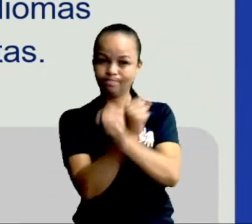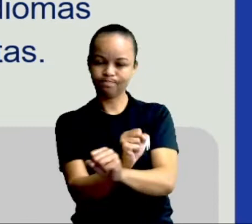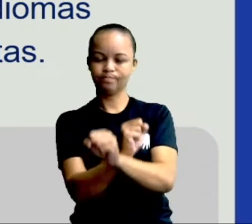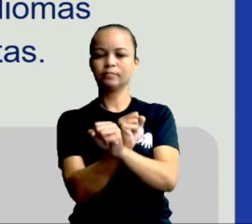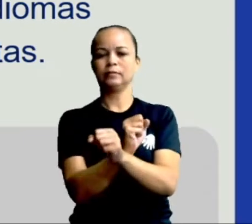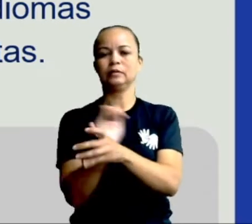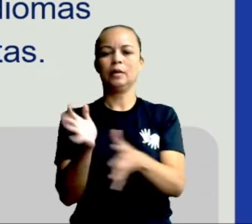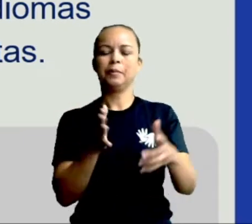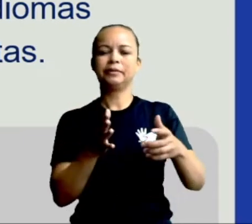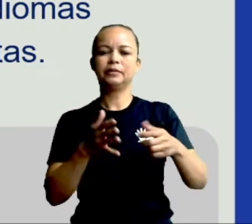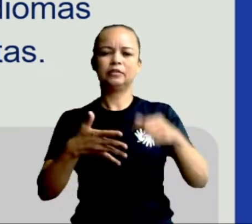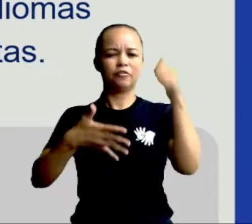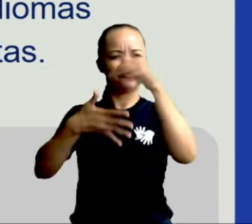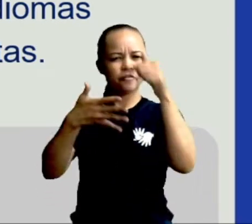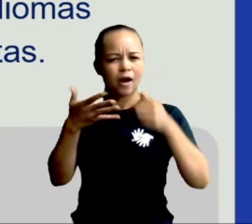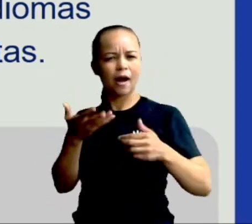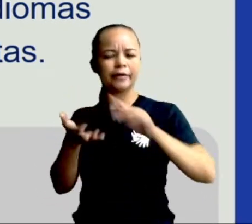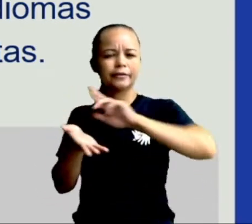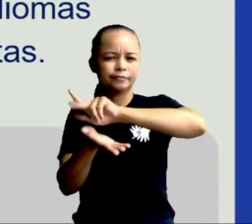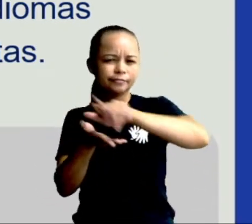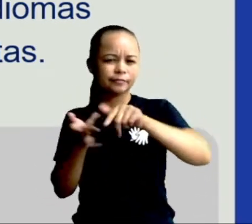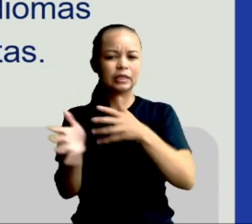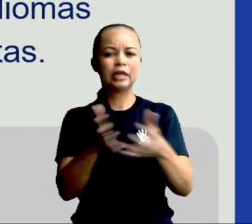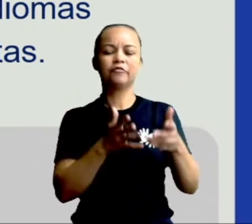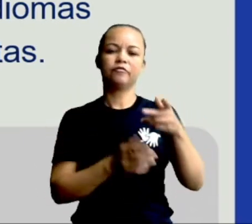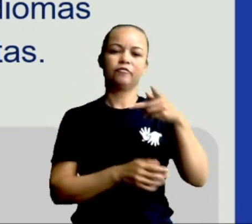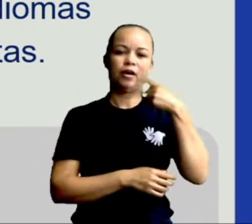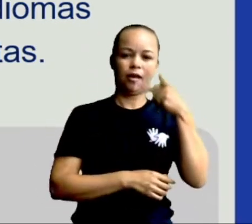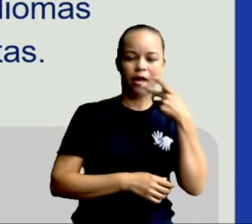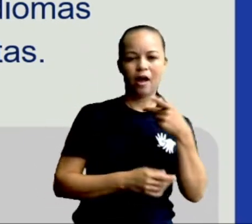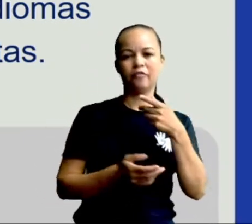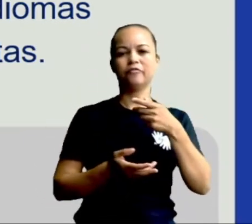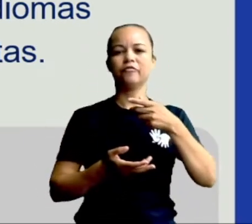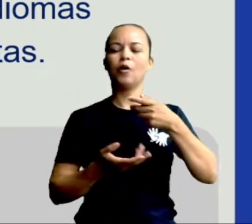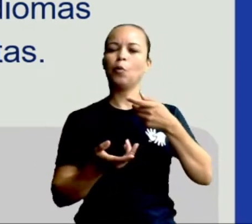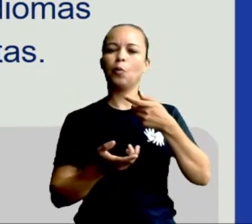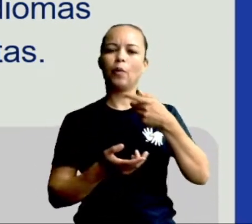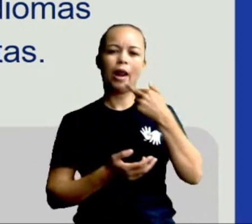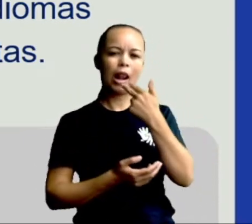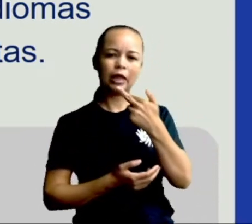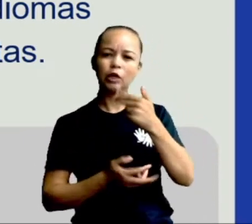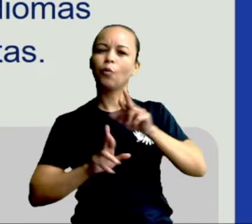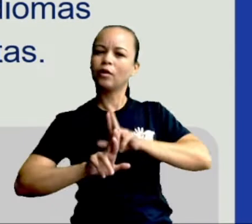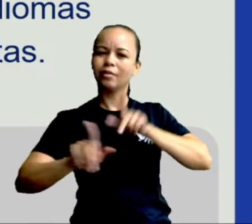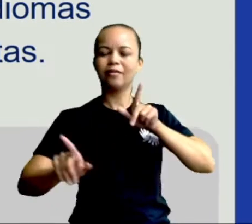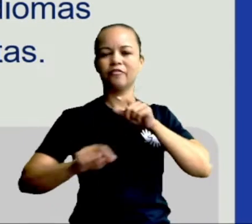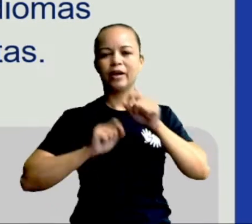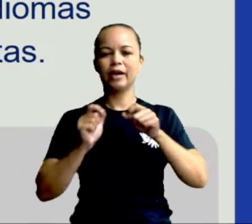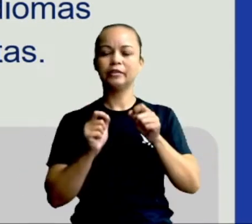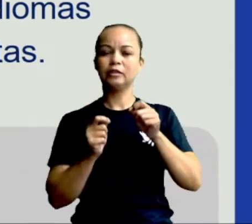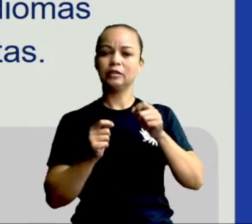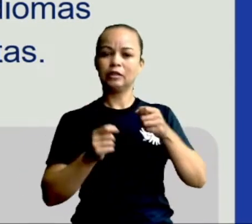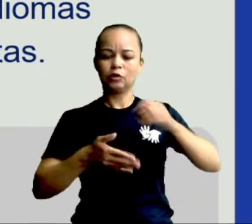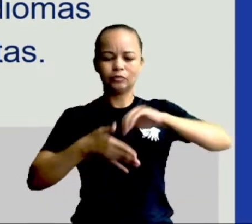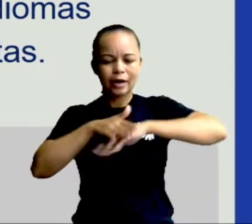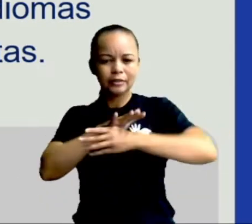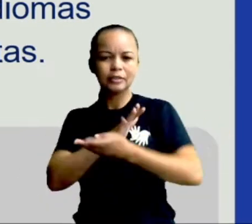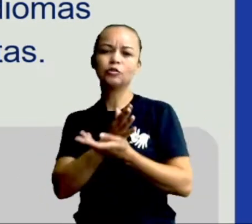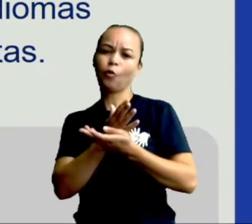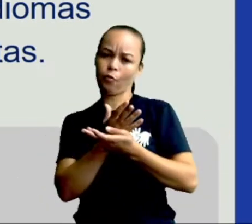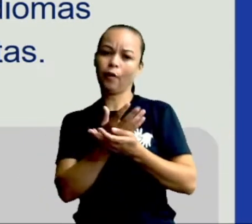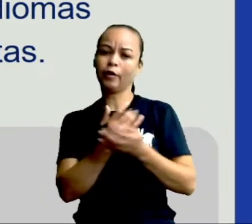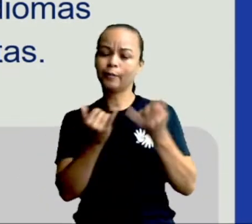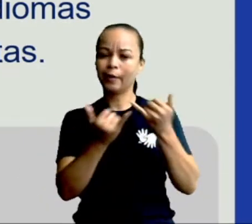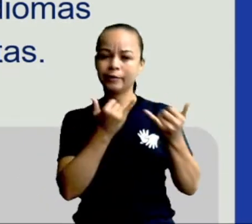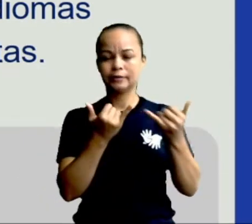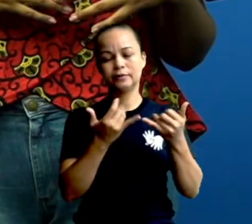pertencentes às diversas etnias que falavam idiomas diferentes e trouxeram tradições distintas. Tanto é que o